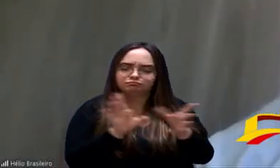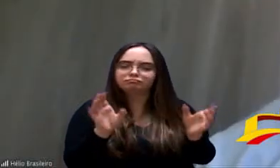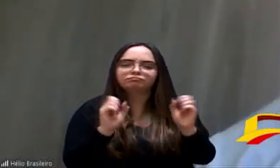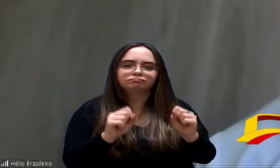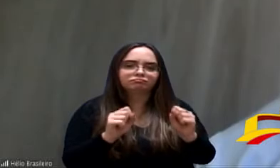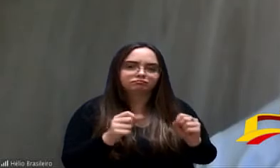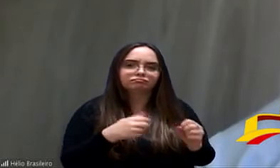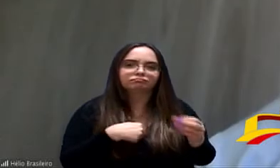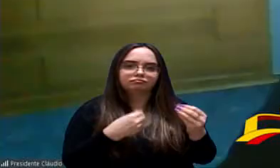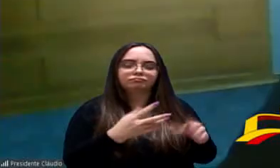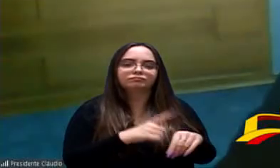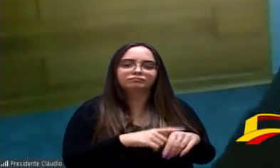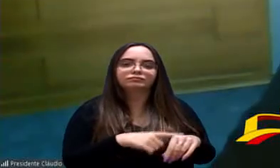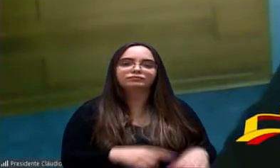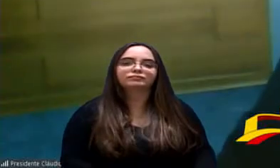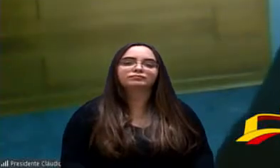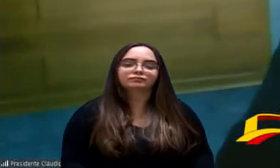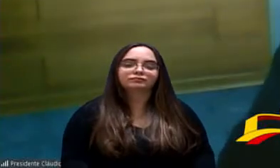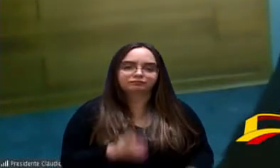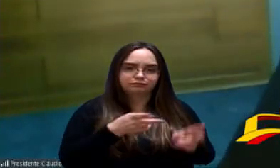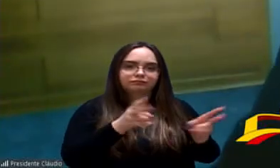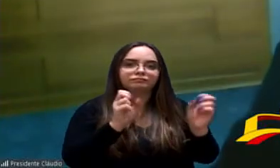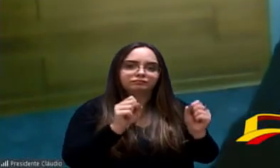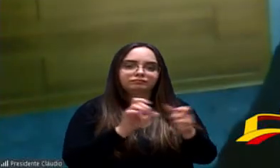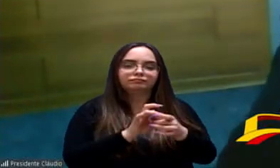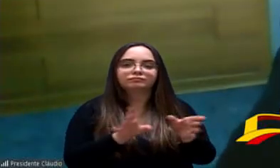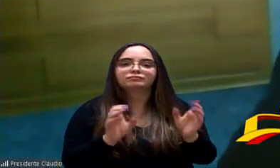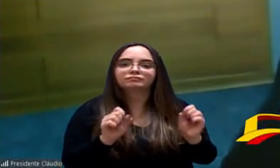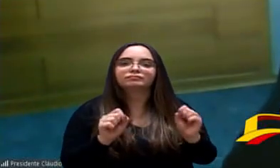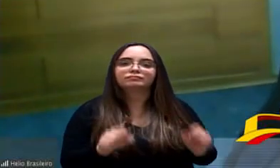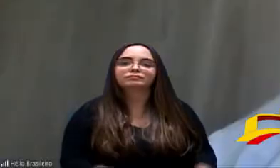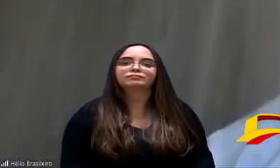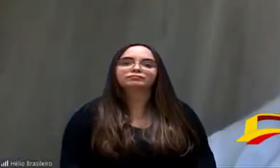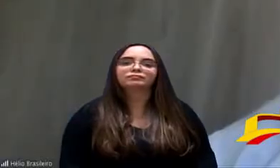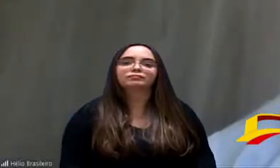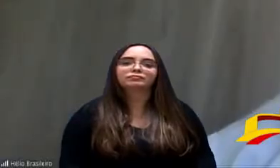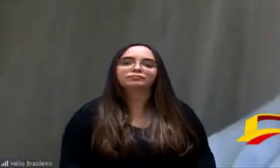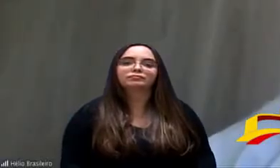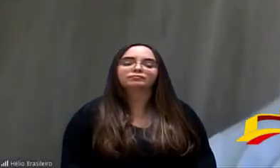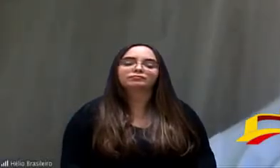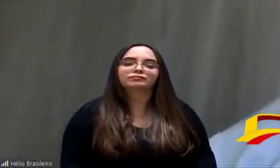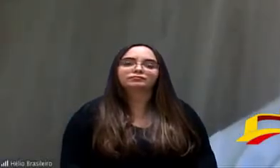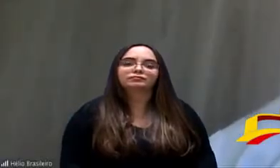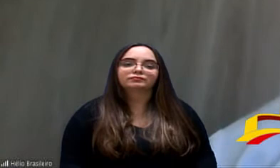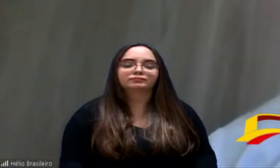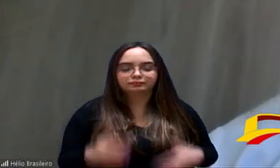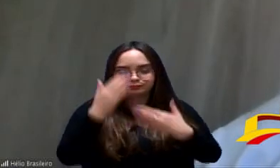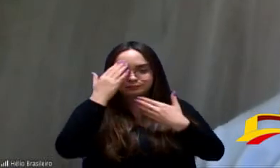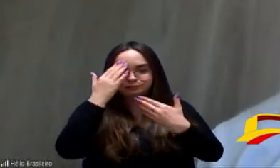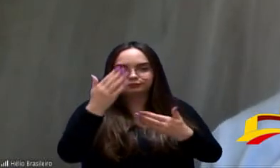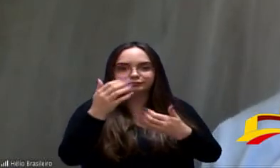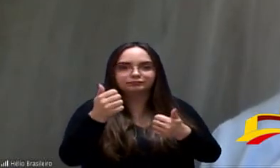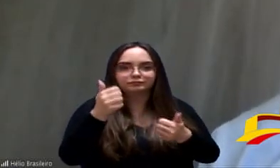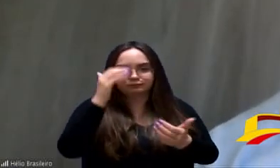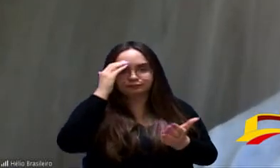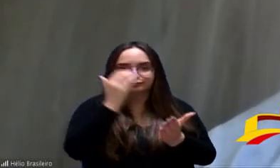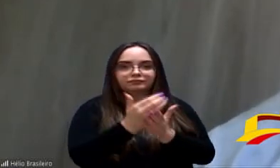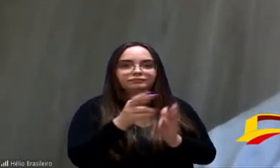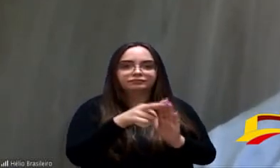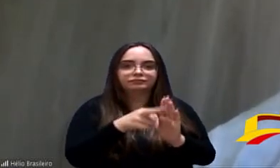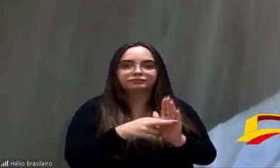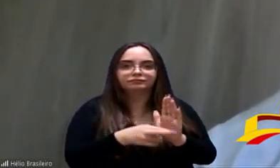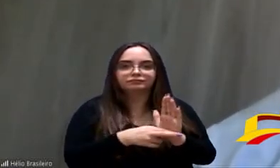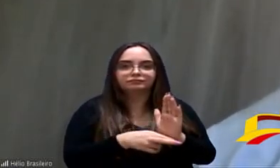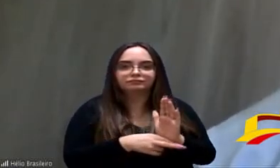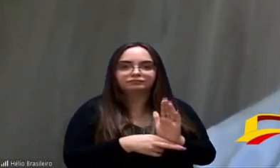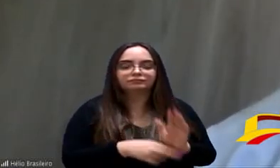senhor presidente. Tá, jóia. Então, continua a discussão, eu que tinha terminado o tempo. Agradeço a observação do senhor em fazer cumprir o regimento, que sem lei,